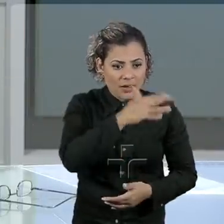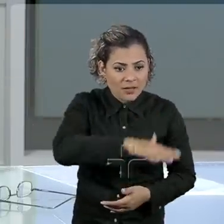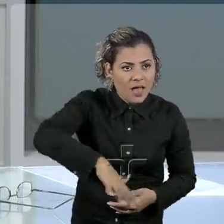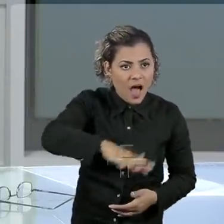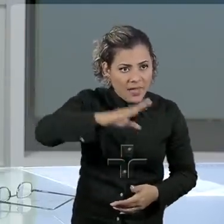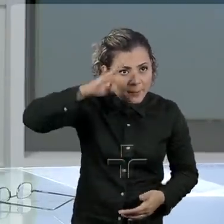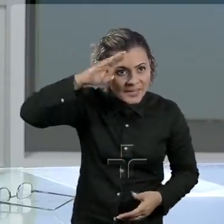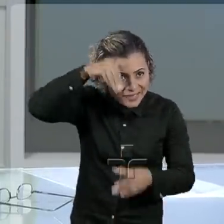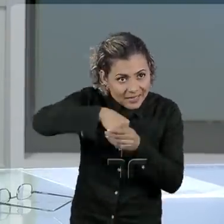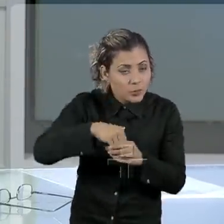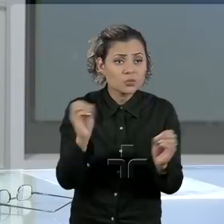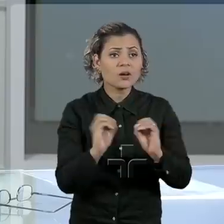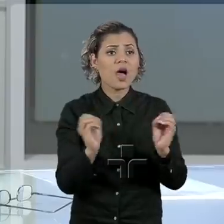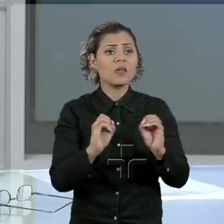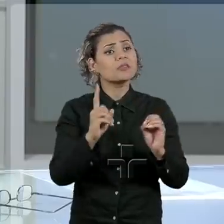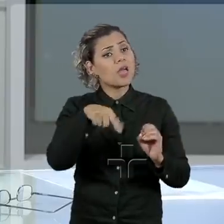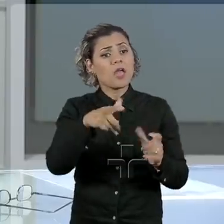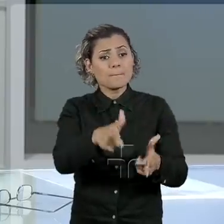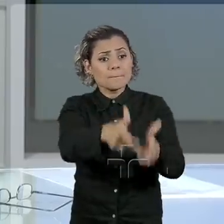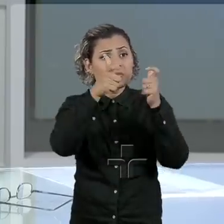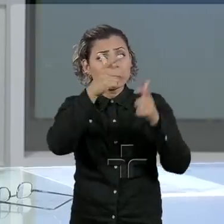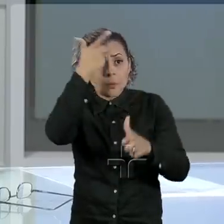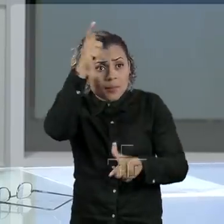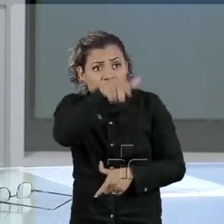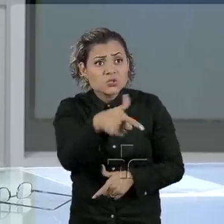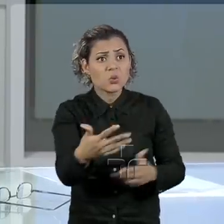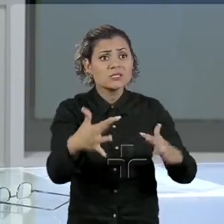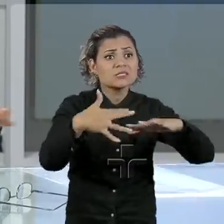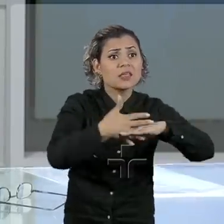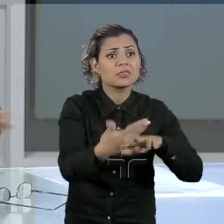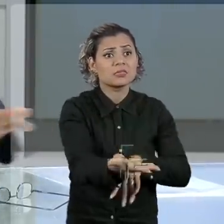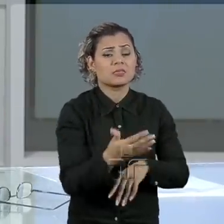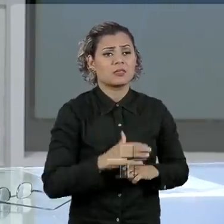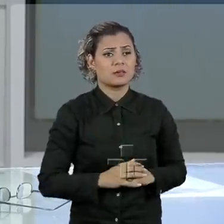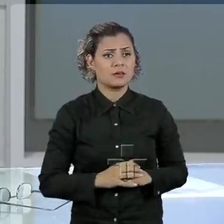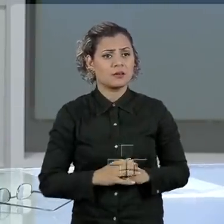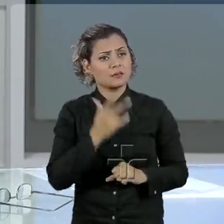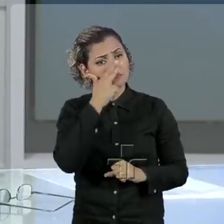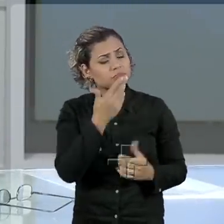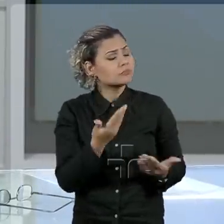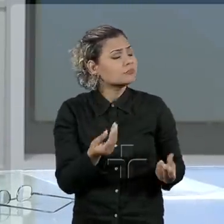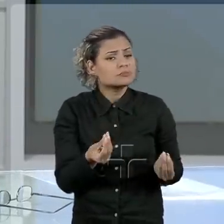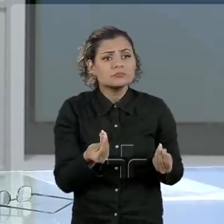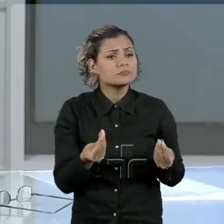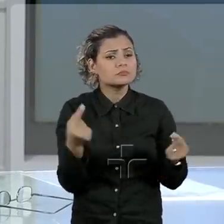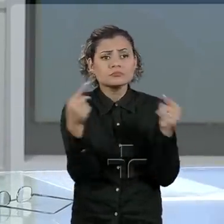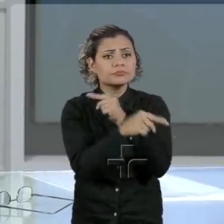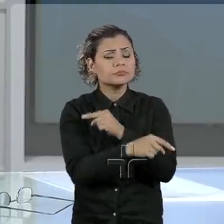área militar. Você está matando um civil. Não é? Então, essa é uma questão básica, primeiro. Primeiro,